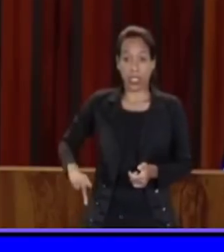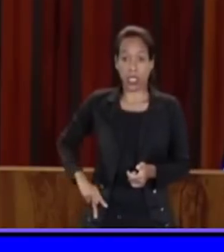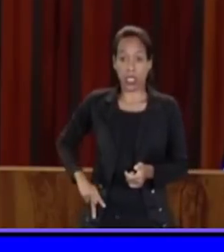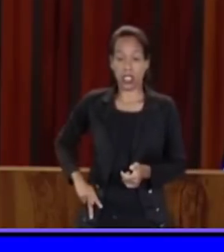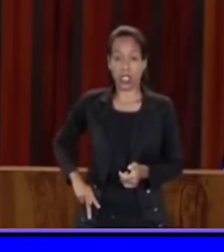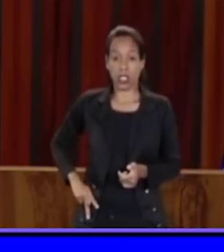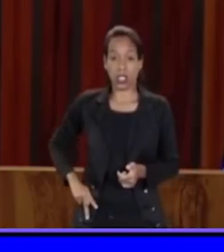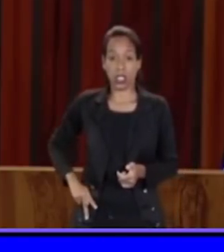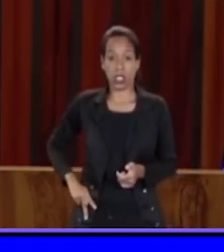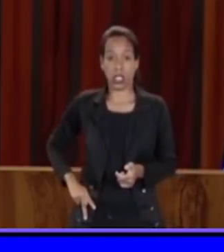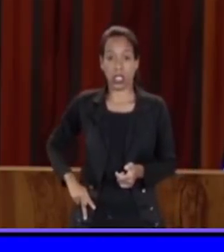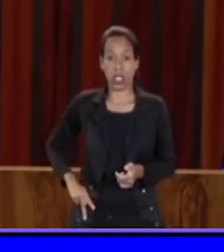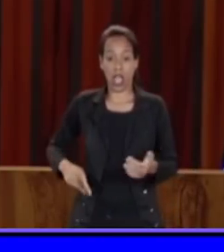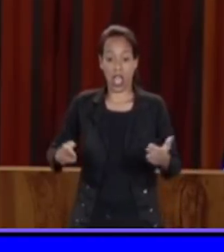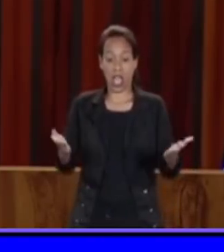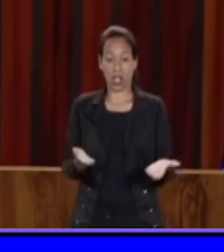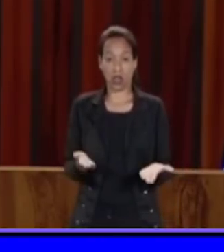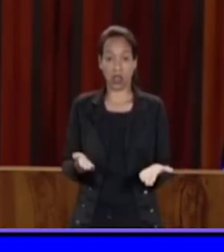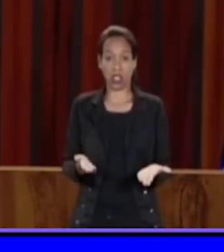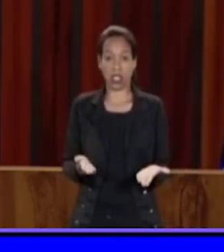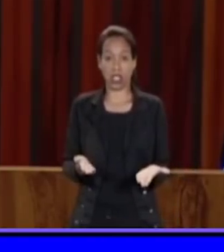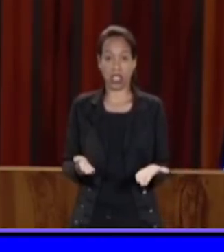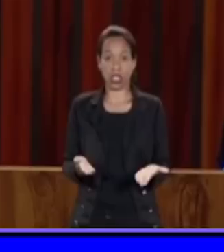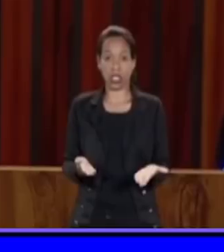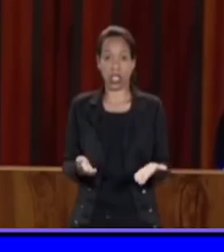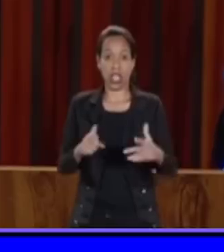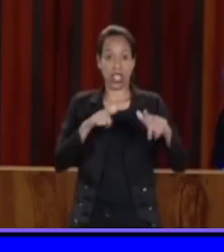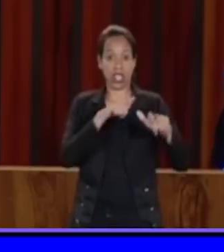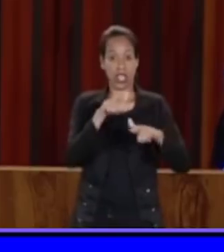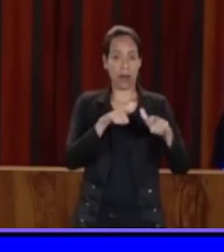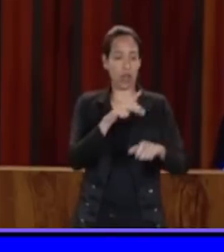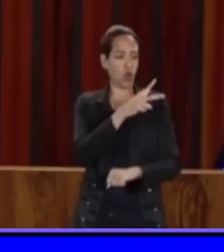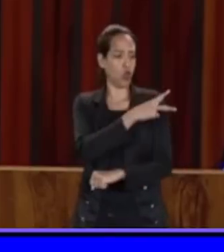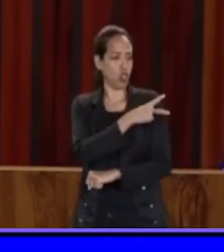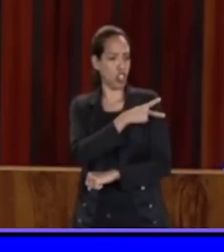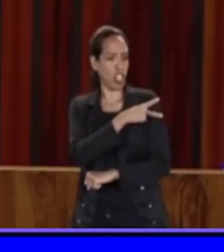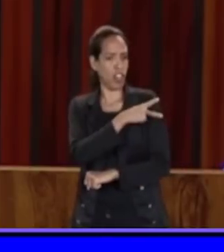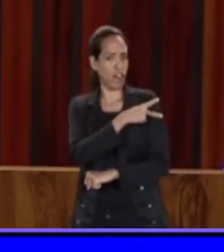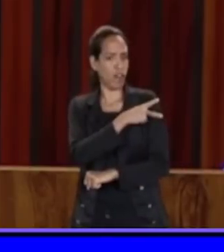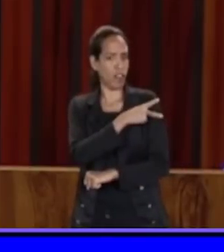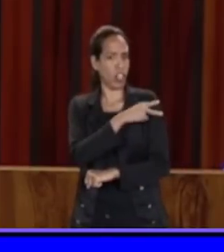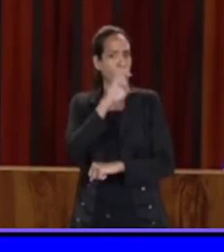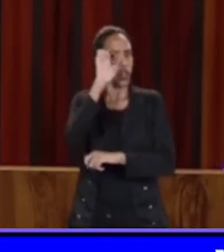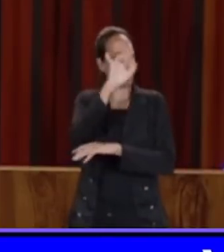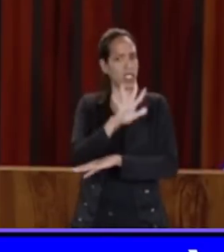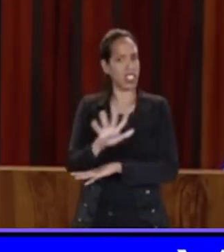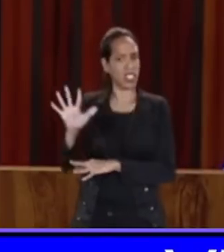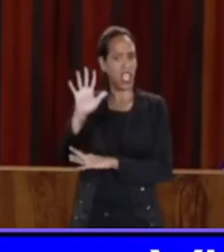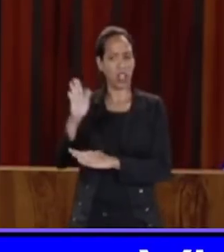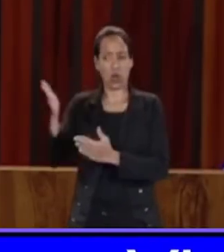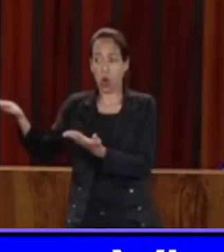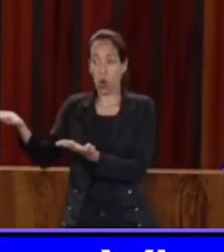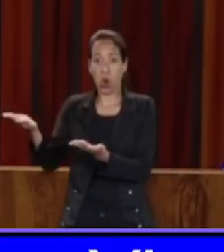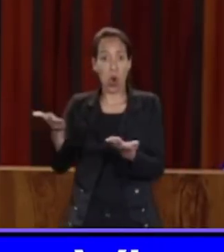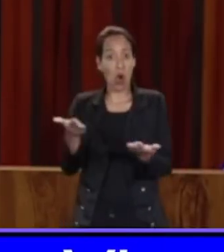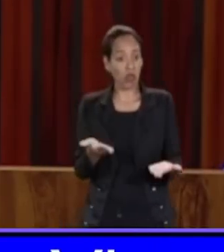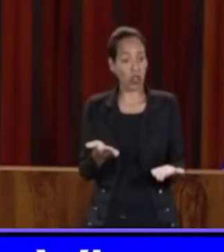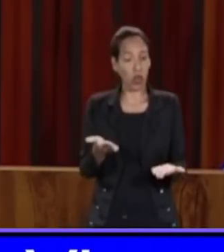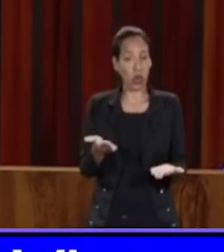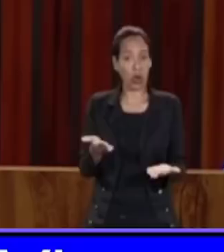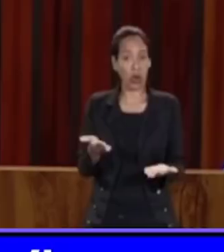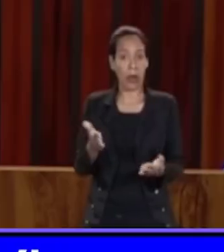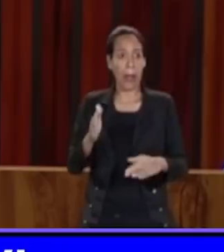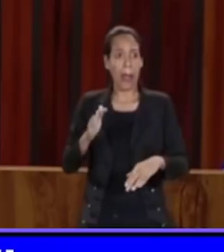da República, nessa qualidade, atuando como chefe de Estado, convidou formalmente os